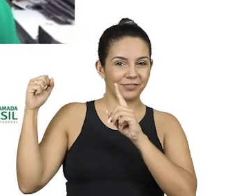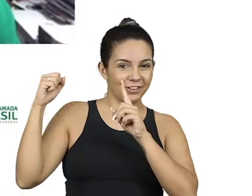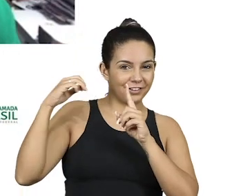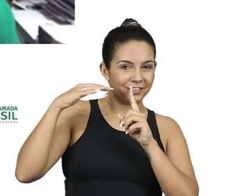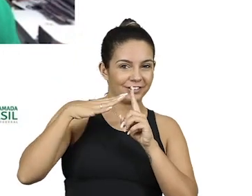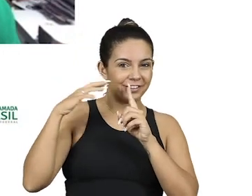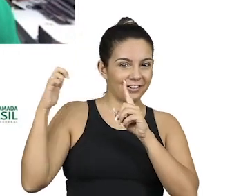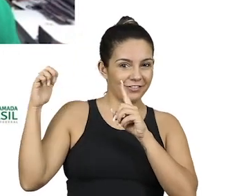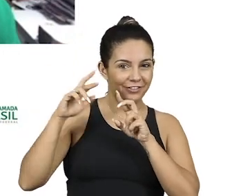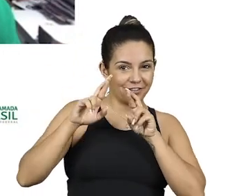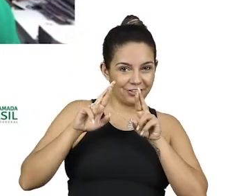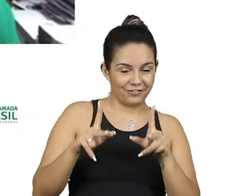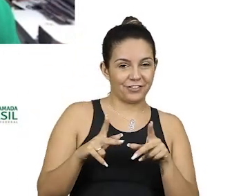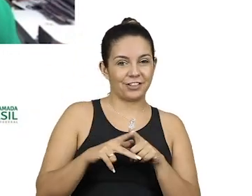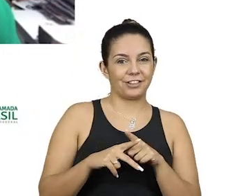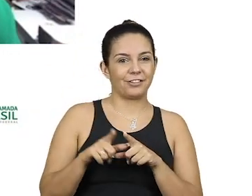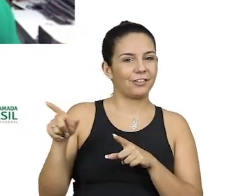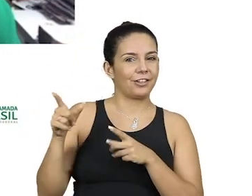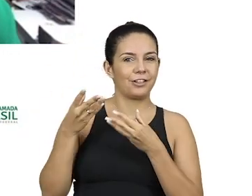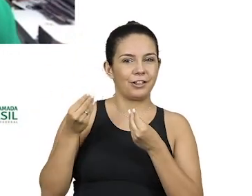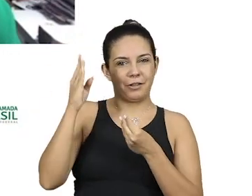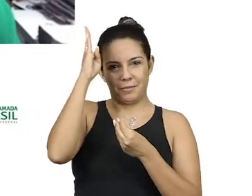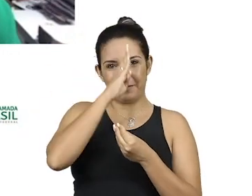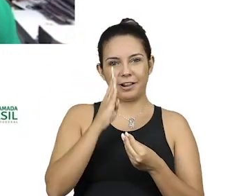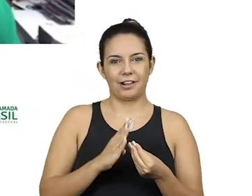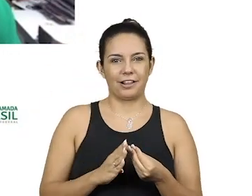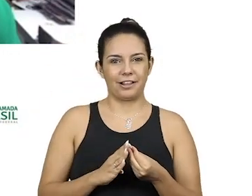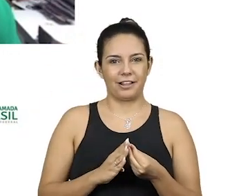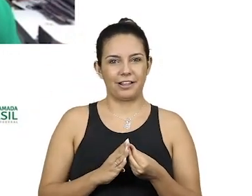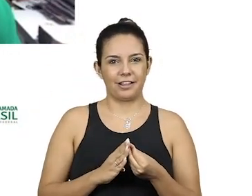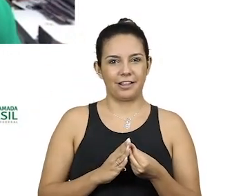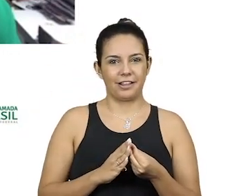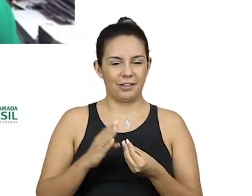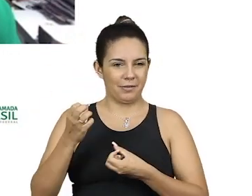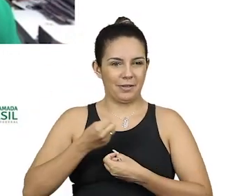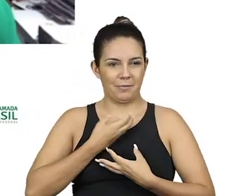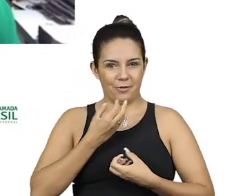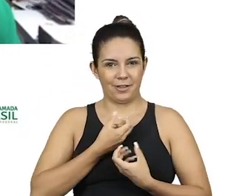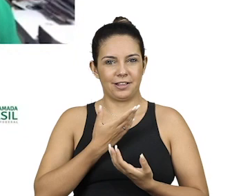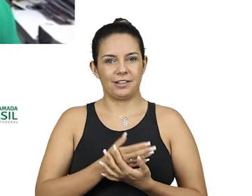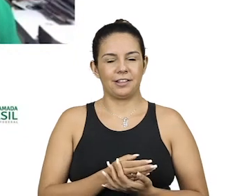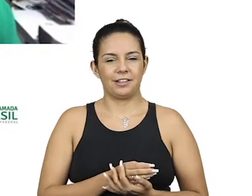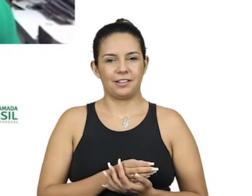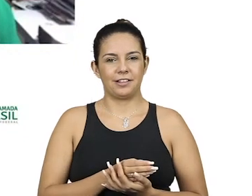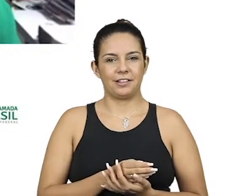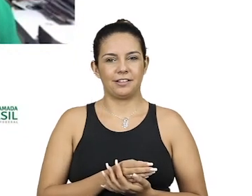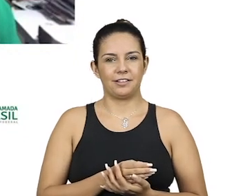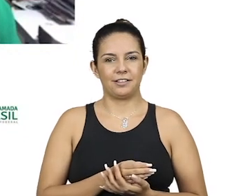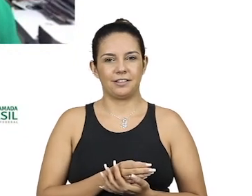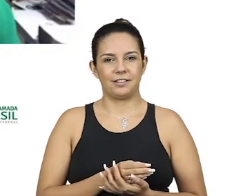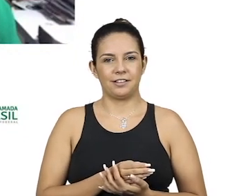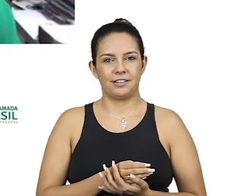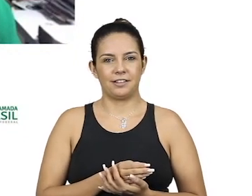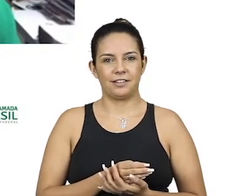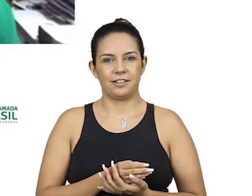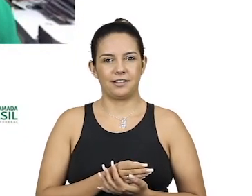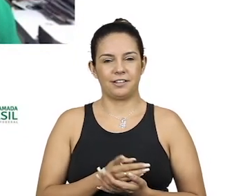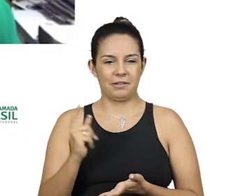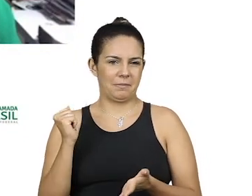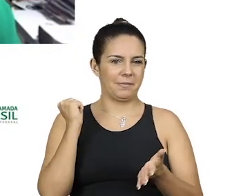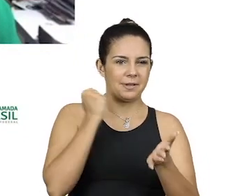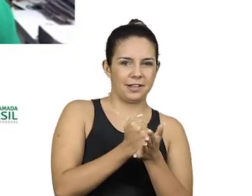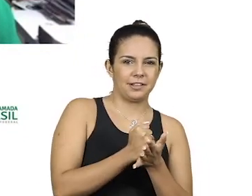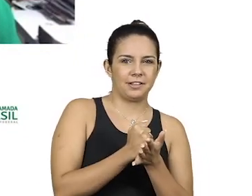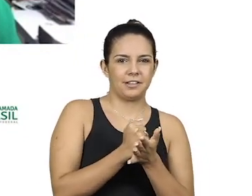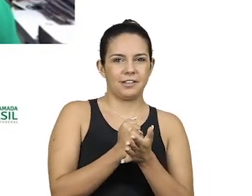influências tão diferentes. Ele é tão brasileiro, Afonso, como poeta, é tão